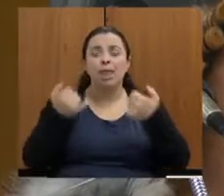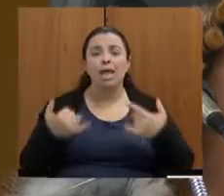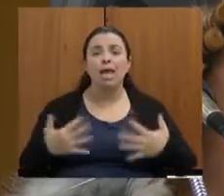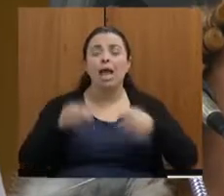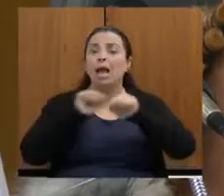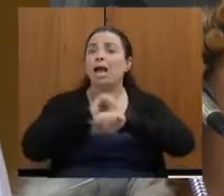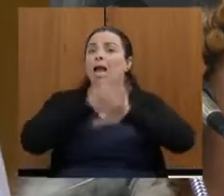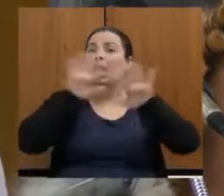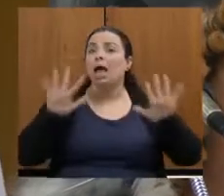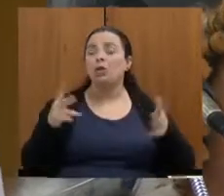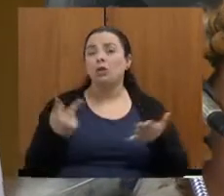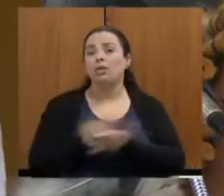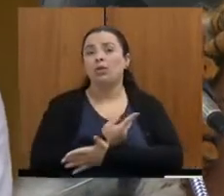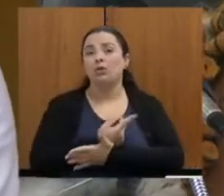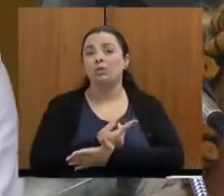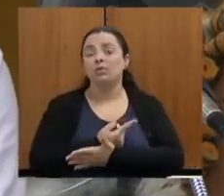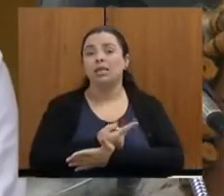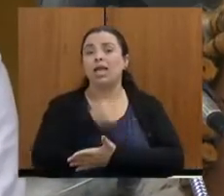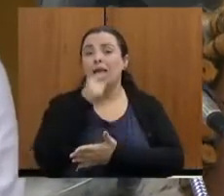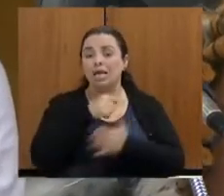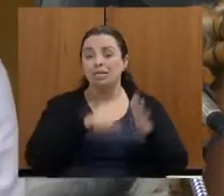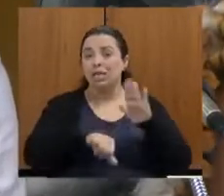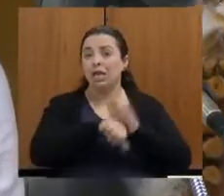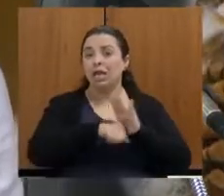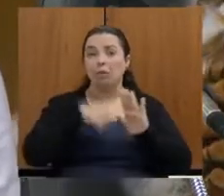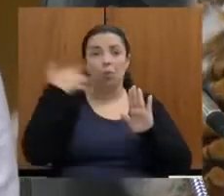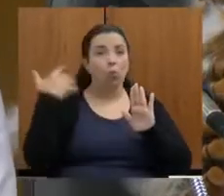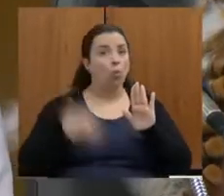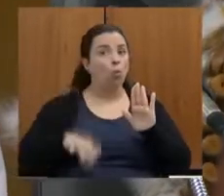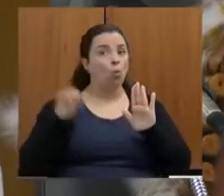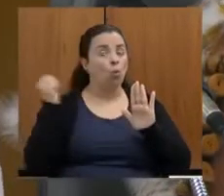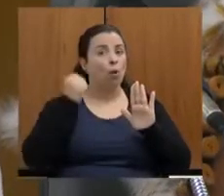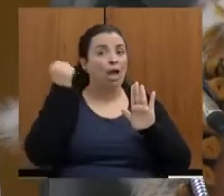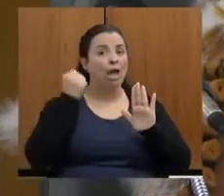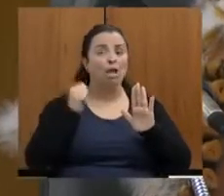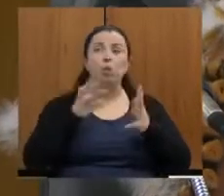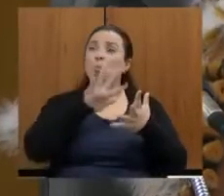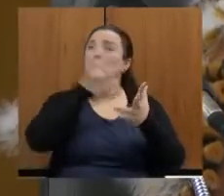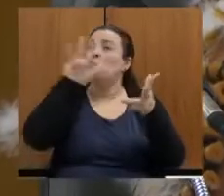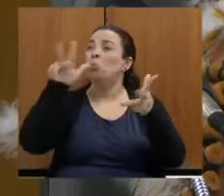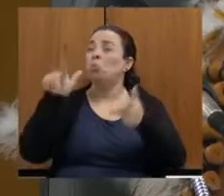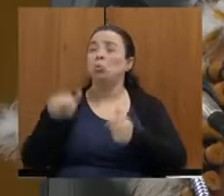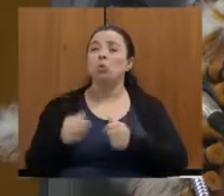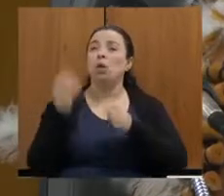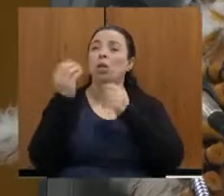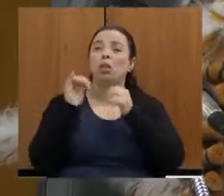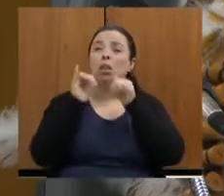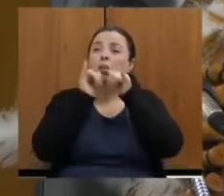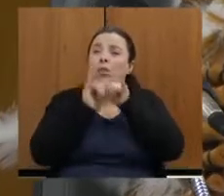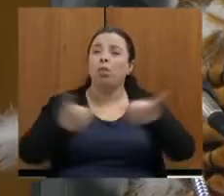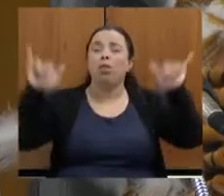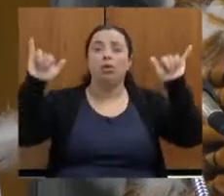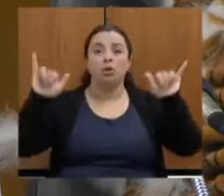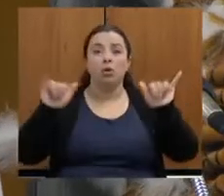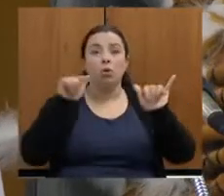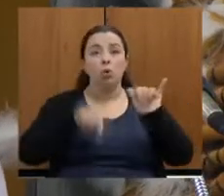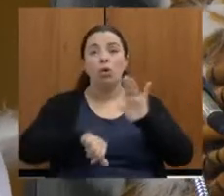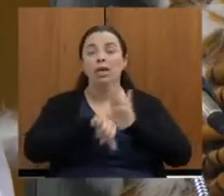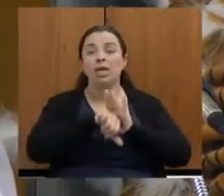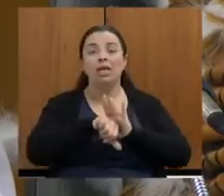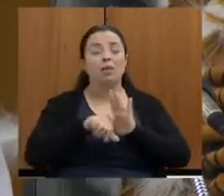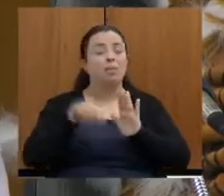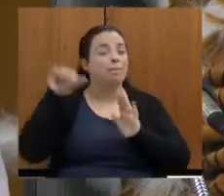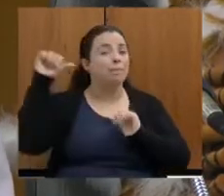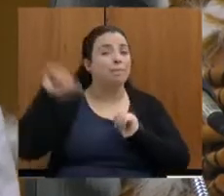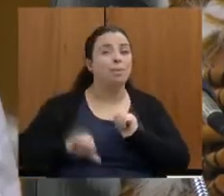cenário desse crime monstruoso um crime que a vista no mundo todo como nos maiores crimes socioambientais né do